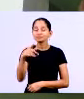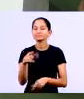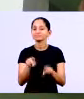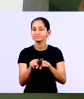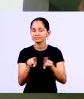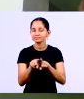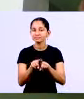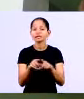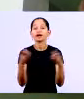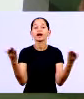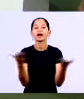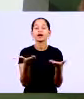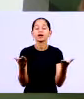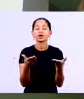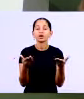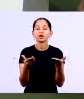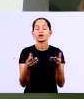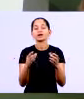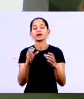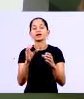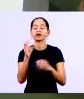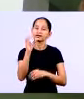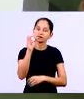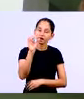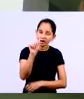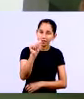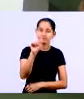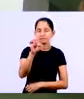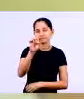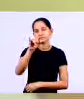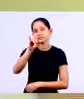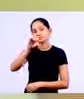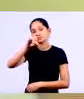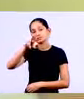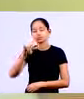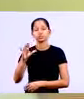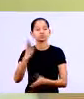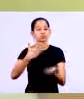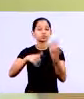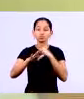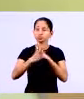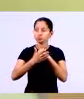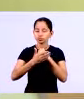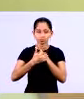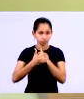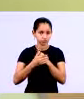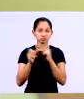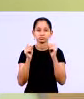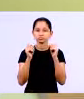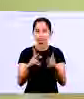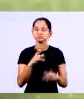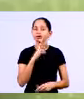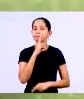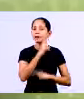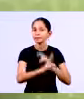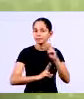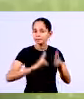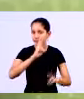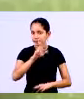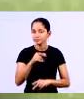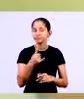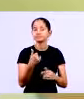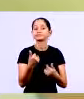vogais gêmeas, o acento das vogais gêmeas... Caiu de todas. Sem exceção.